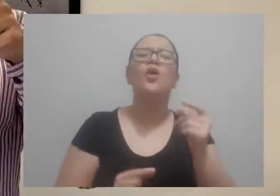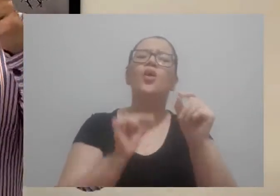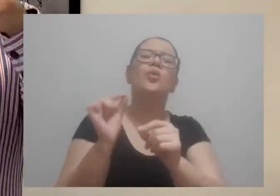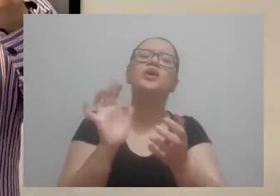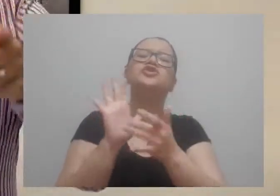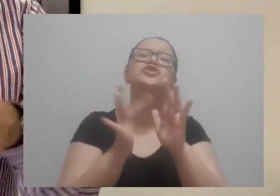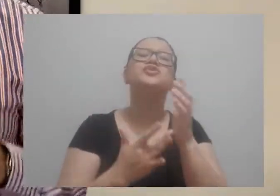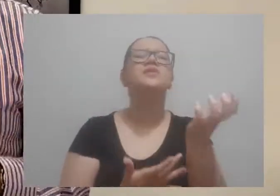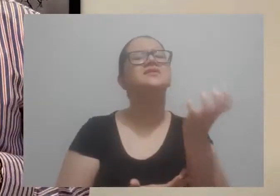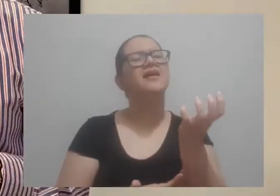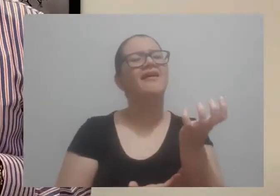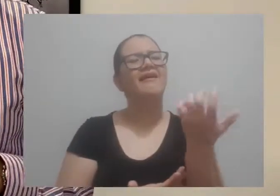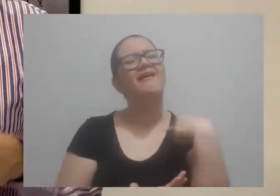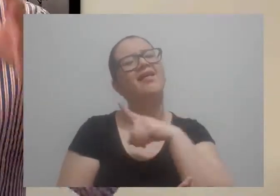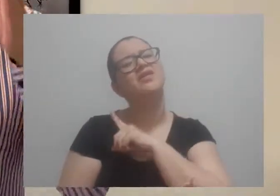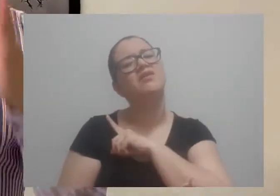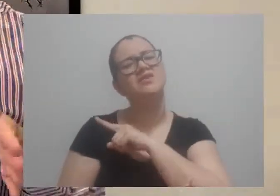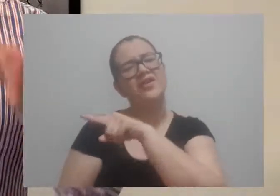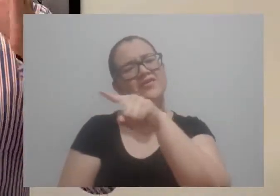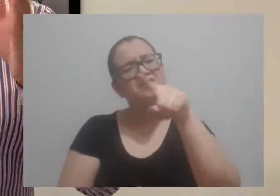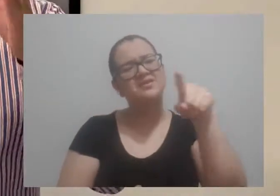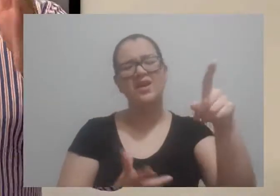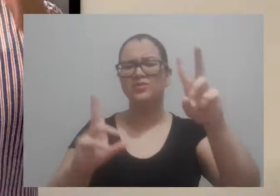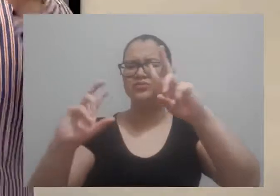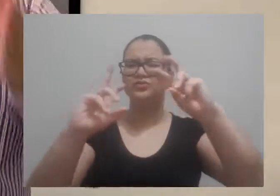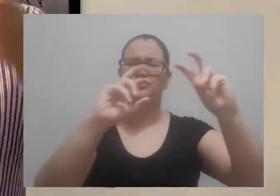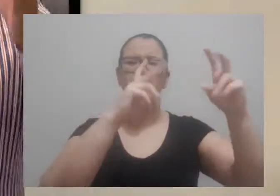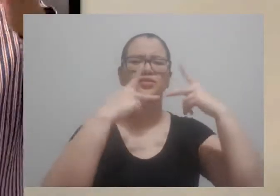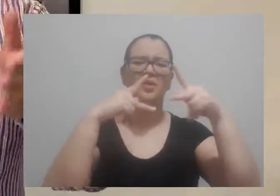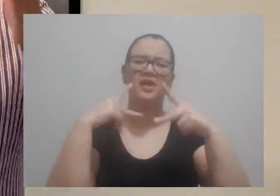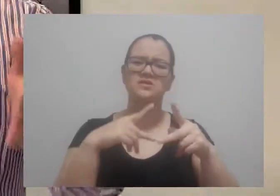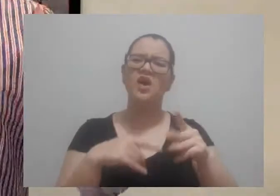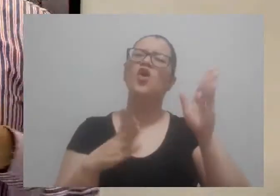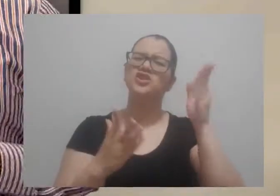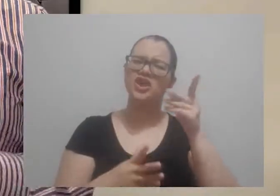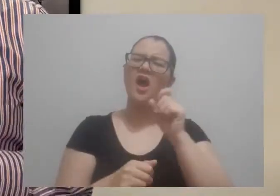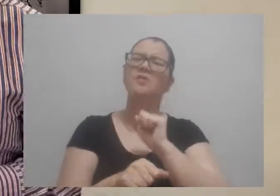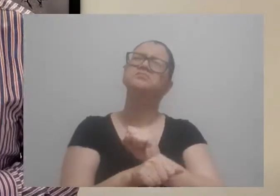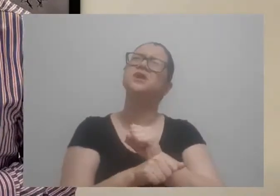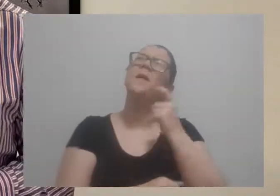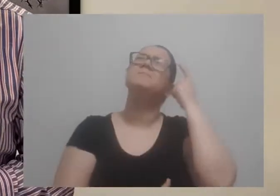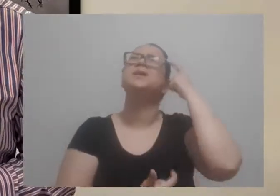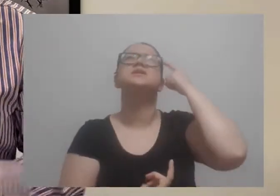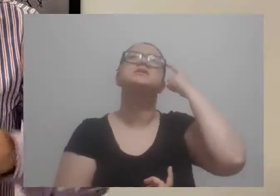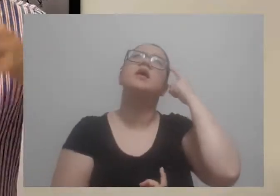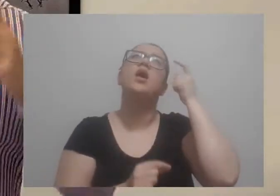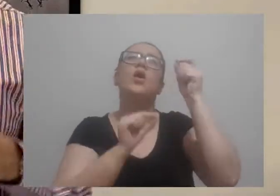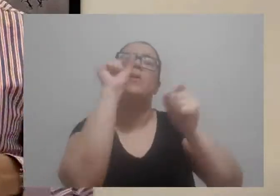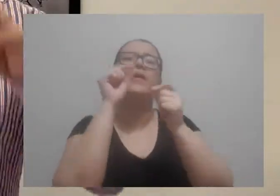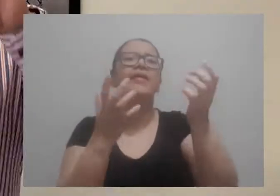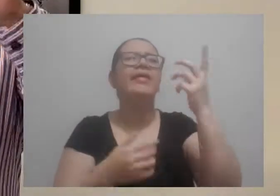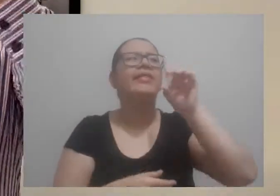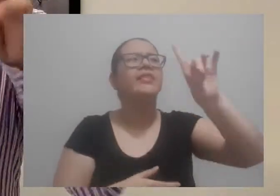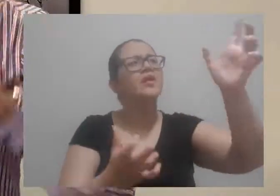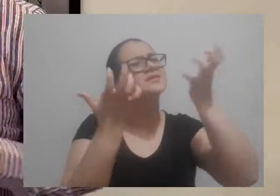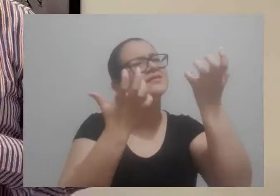está assistindo essa mensagem, você já parou para pensar o que é que o Senhor especificamente está querendo de nós? Está querendo dos seus